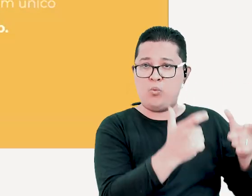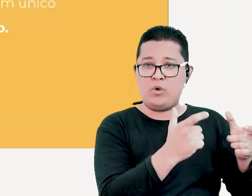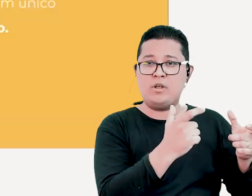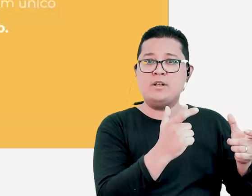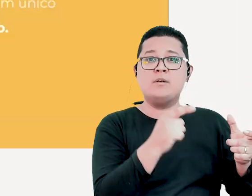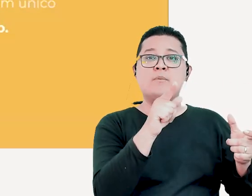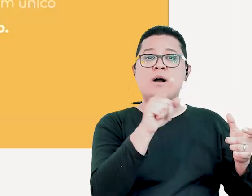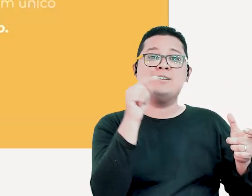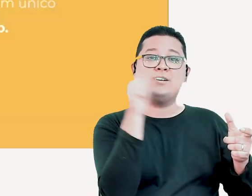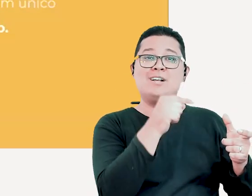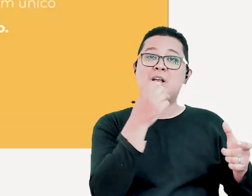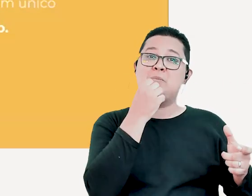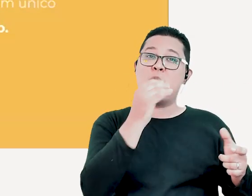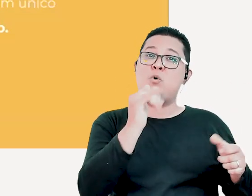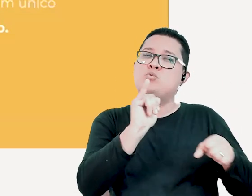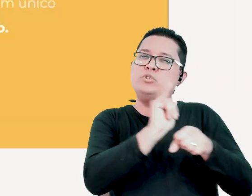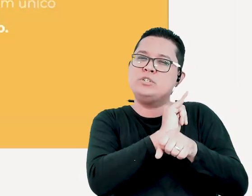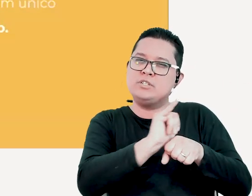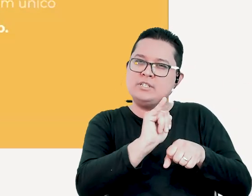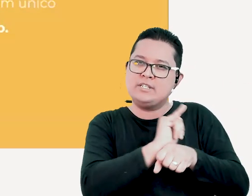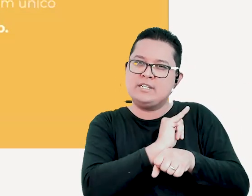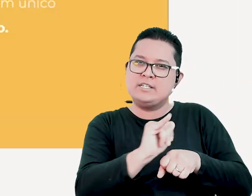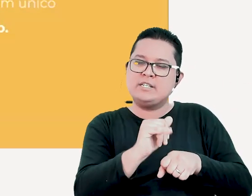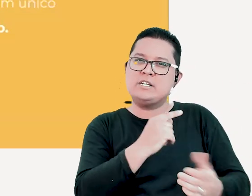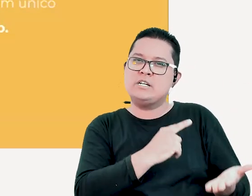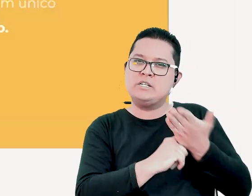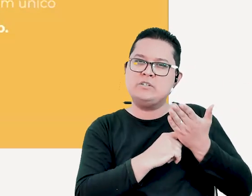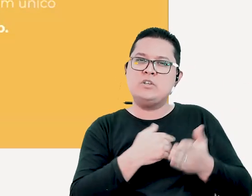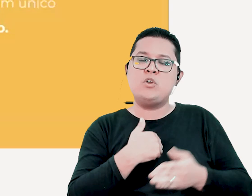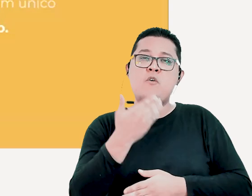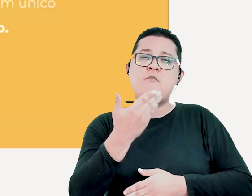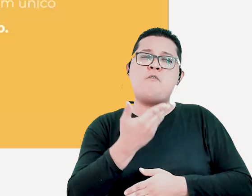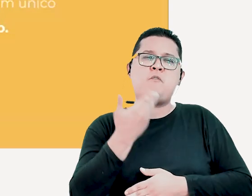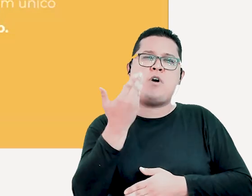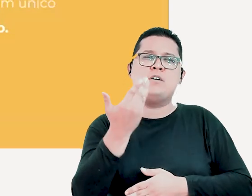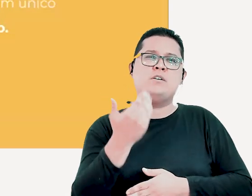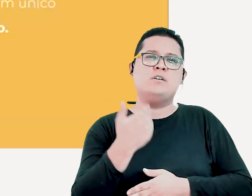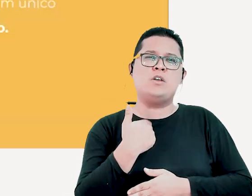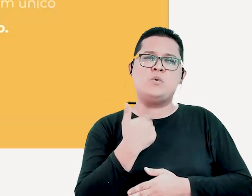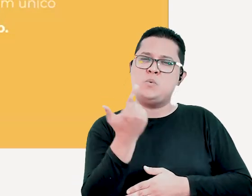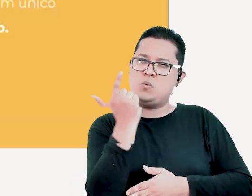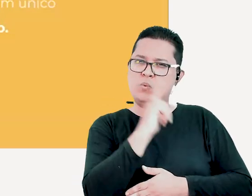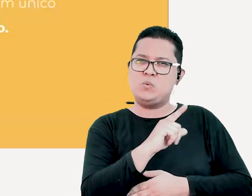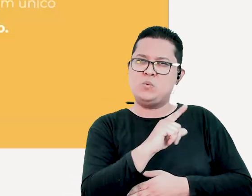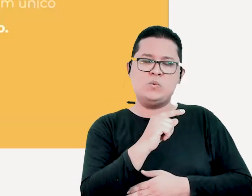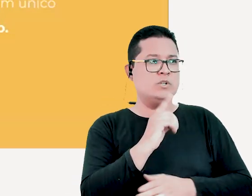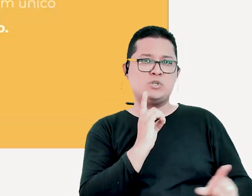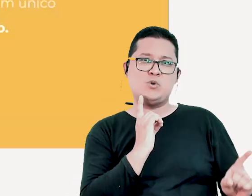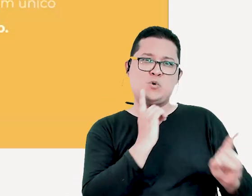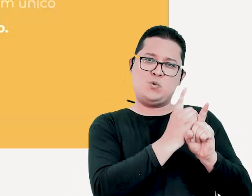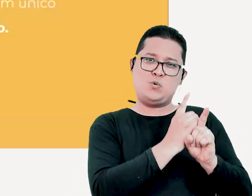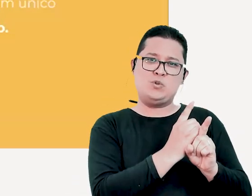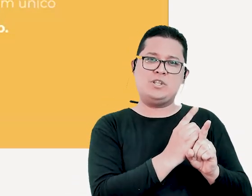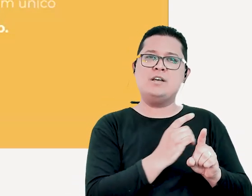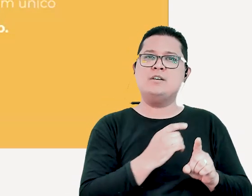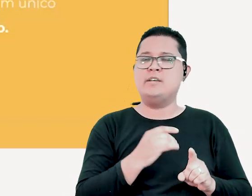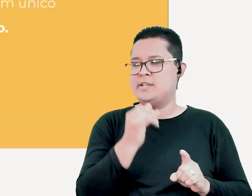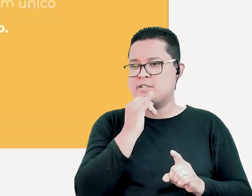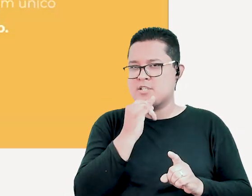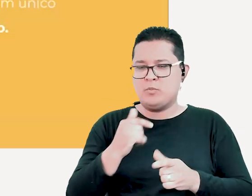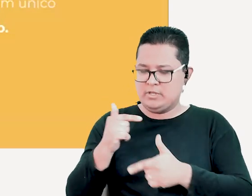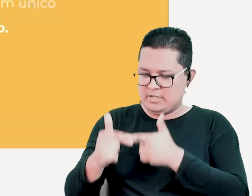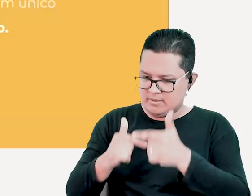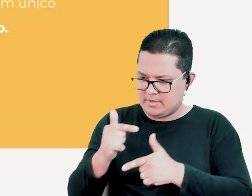encontrabilidade, né? Que é o que a gente fala, que é encontrar justamente o que você precisa nesse momento, né? Então, a fonte